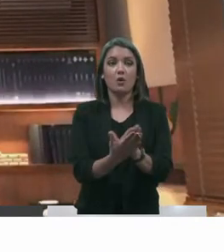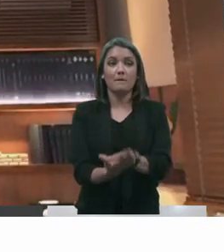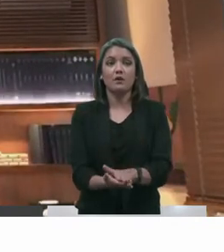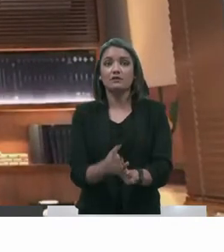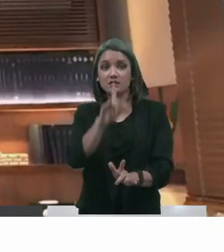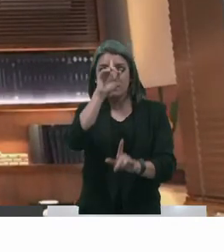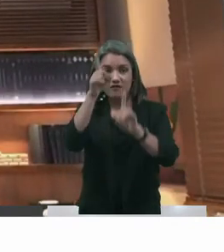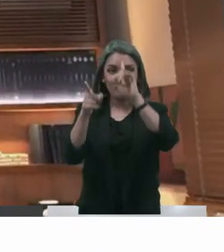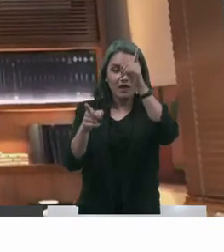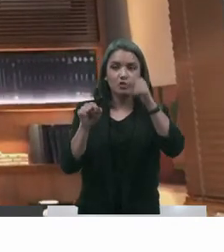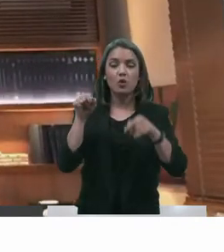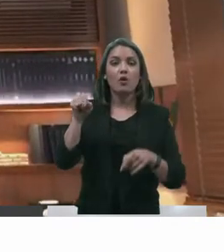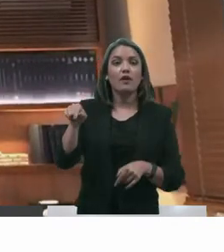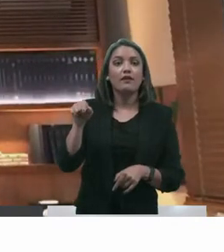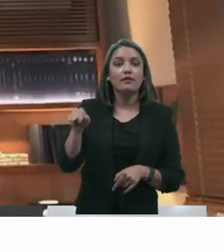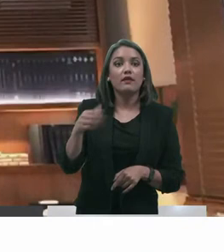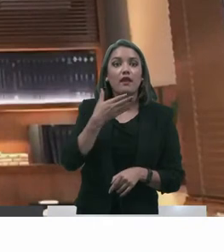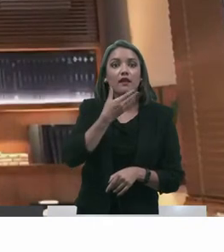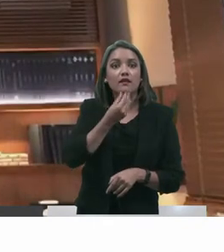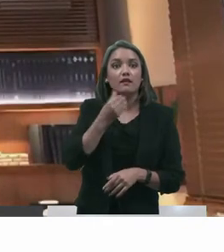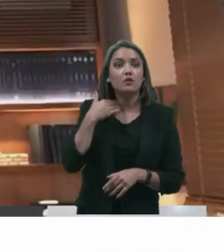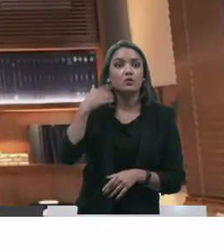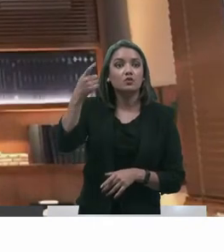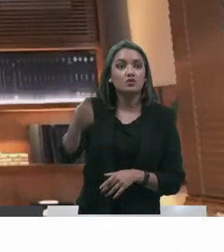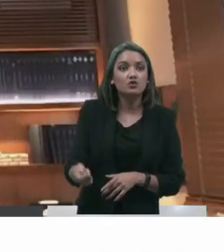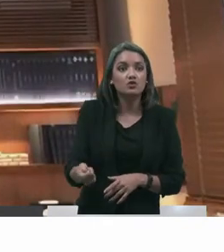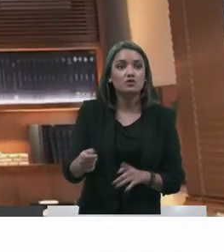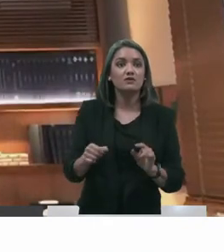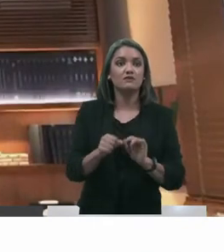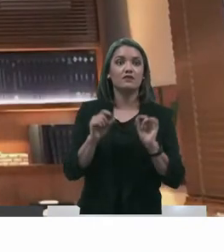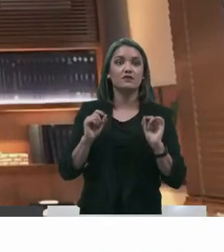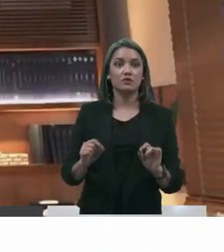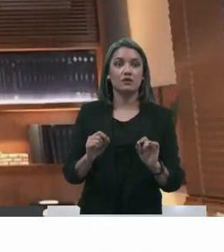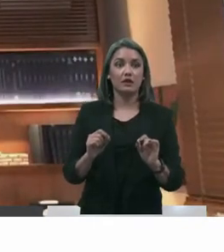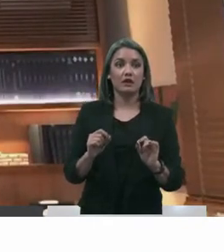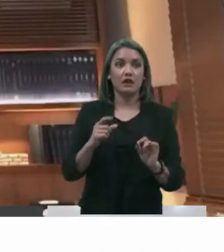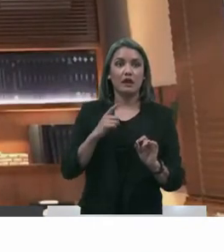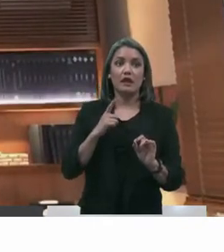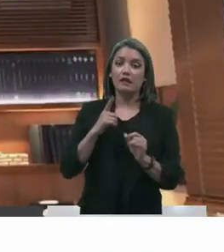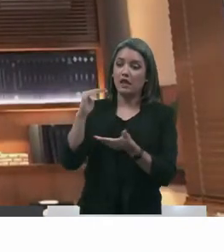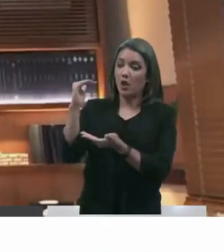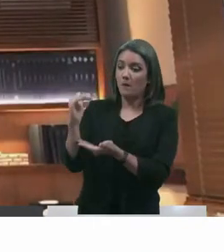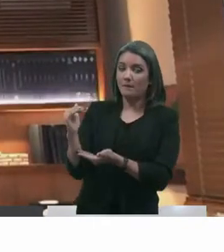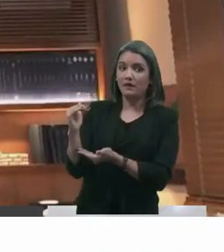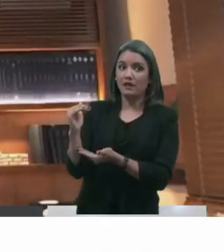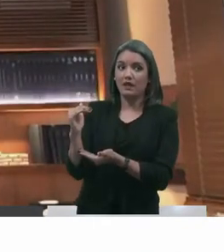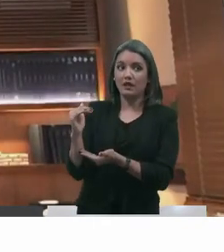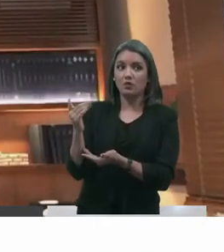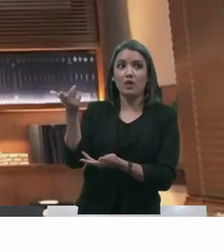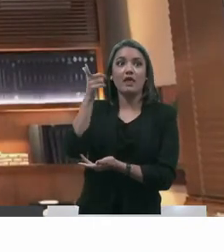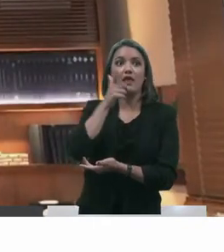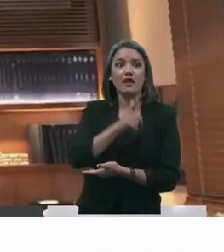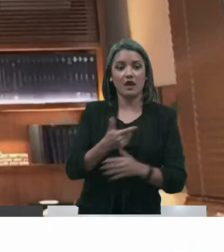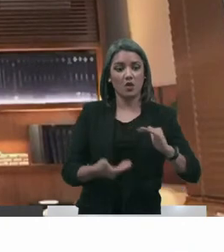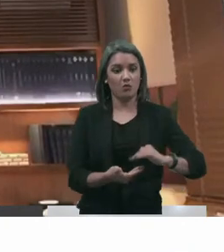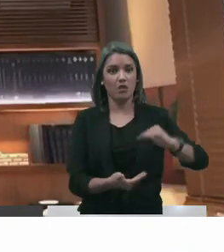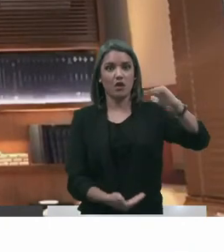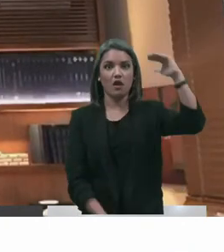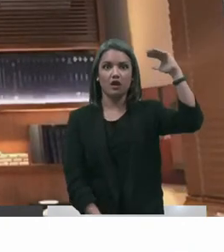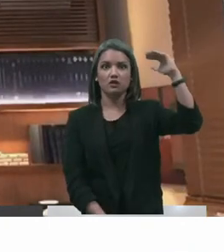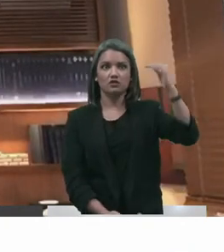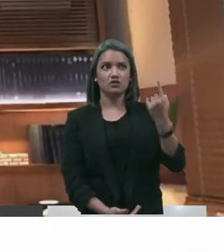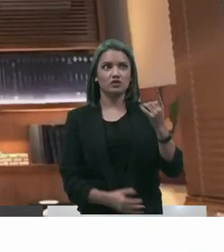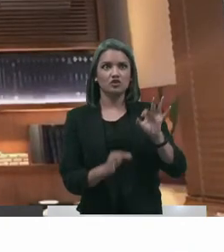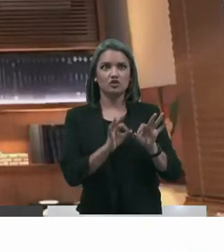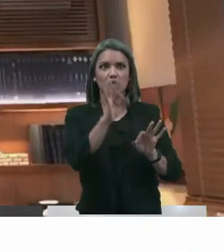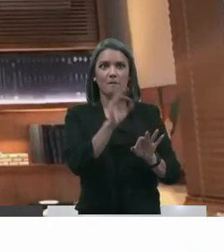de que o magistrado teria Dom Quixote pequenininho e recebeu uma estatueta de 1,80 m. Daí